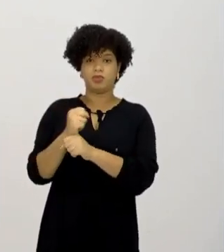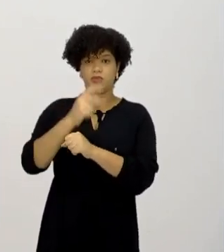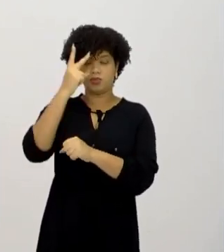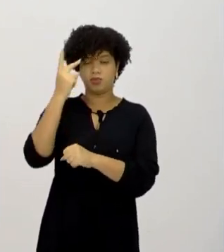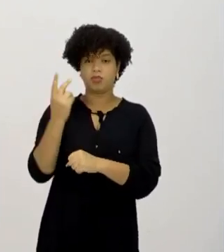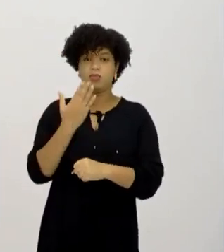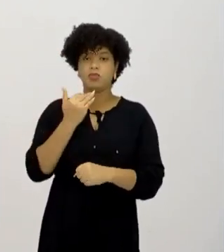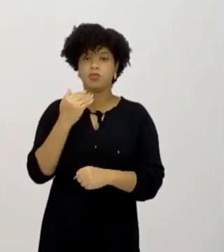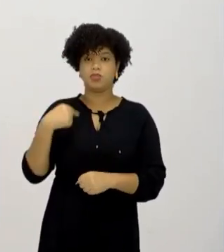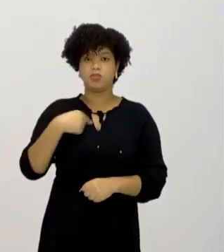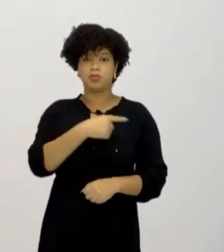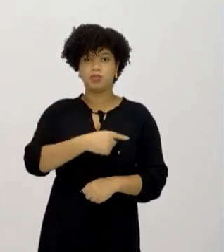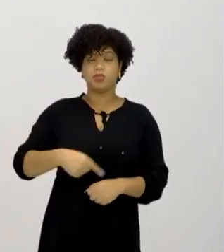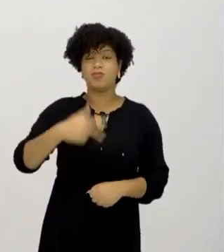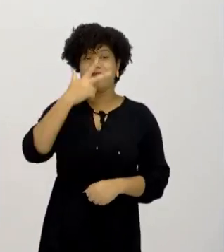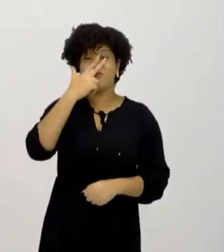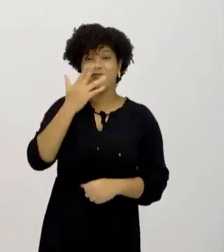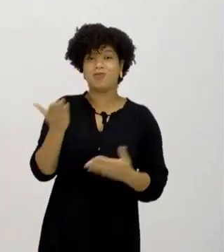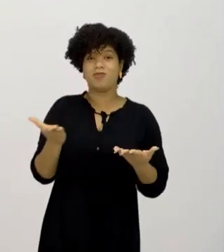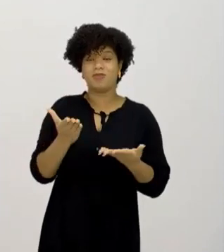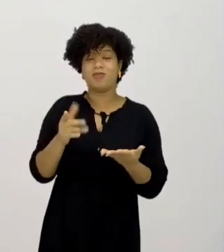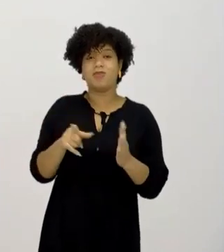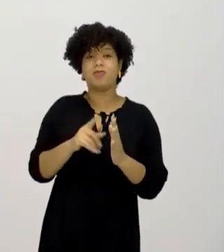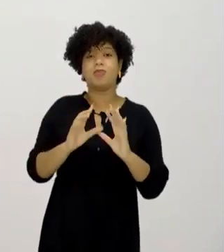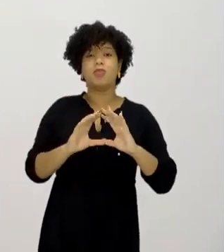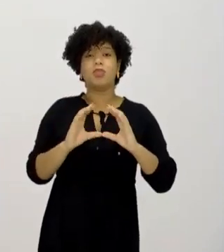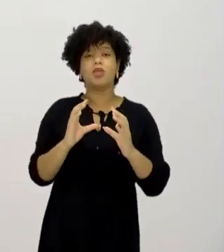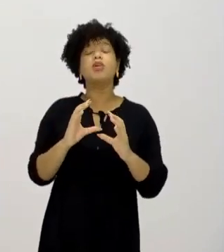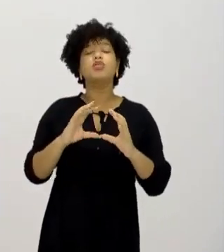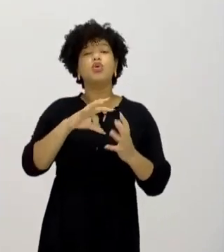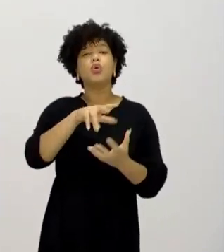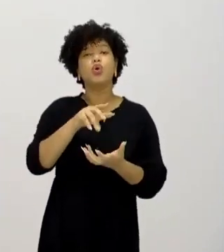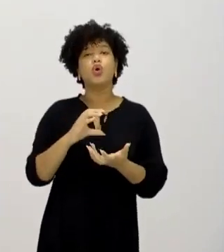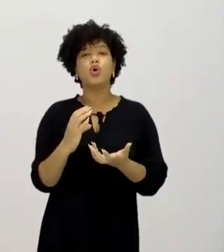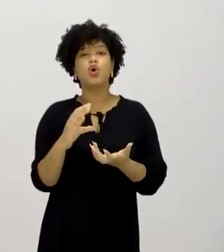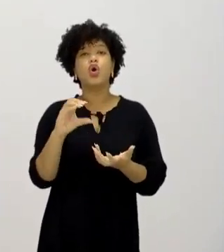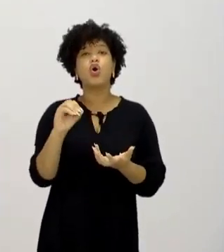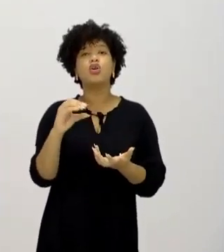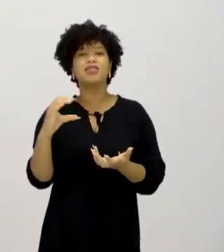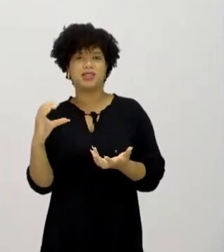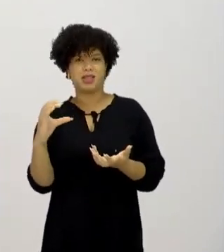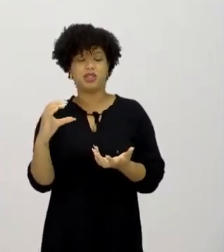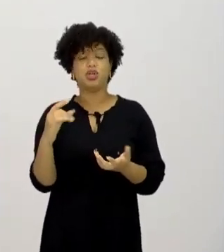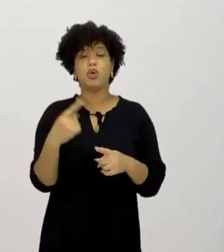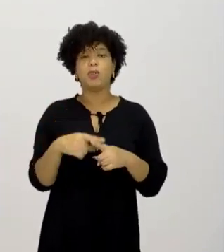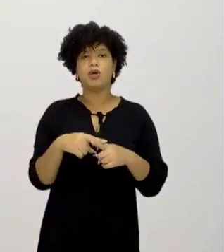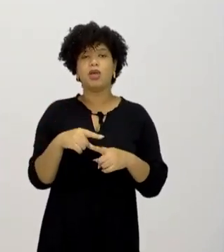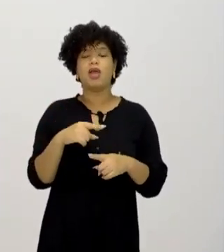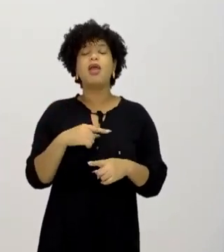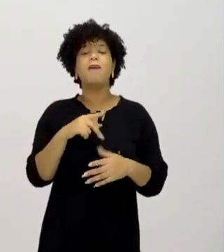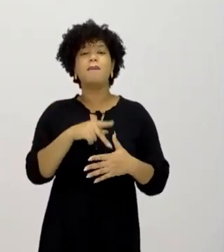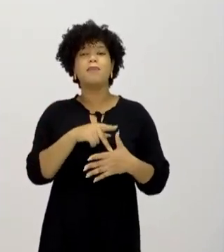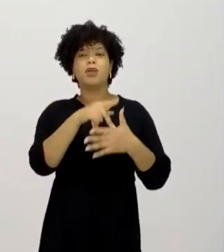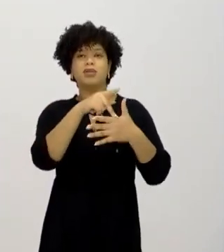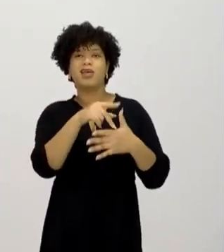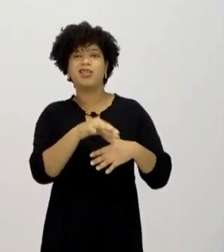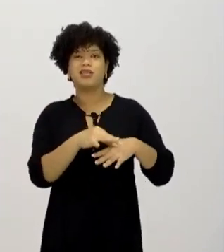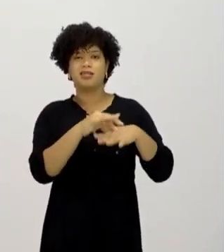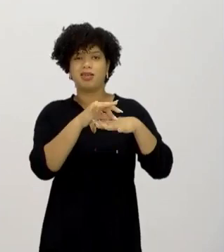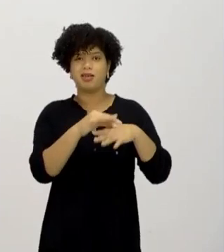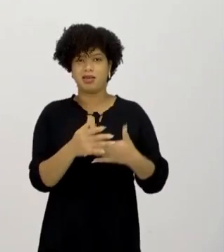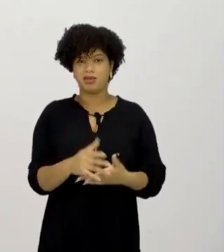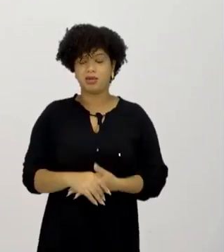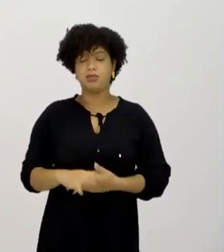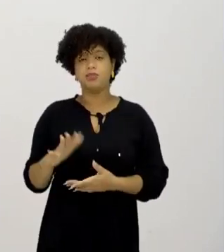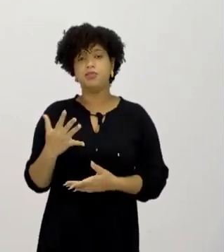se ocidentalizaram. Isso tem um impacto direto nesses consumos de proteína animal. A classe média chinesa hoje chegou